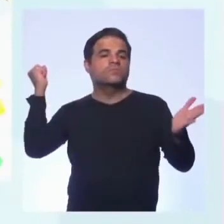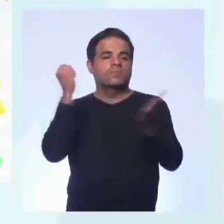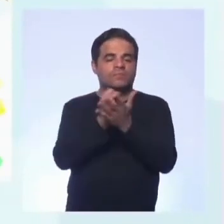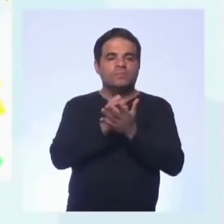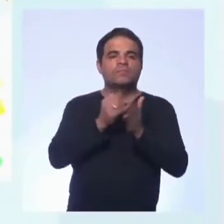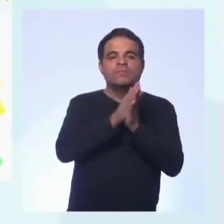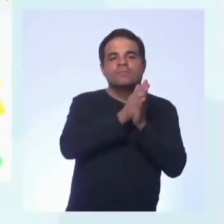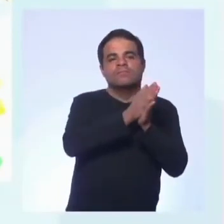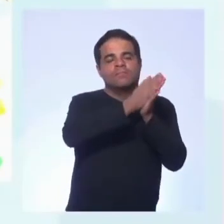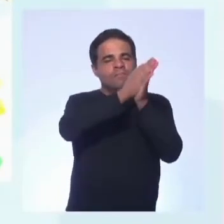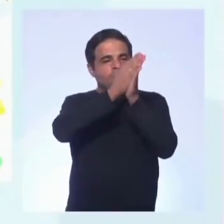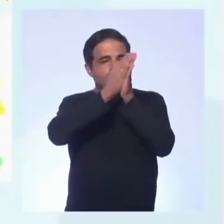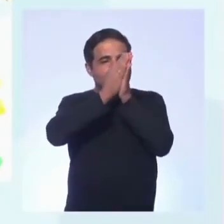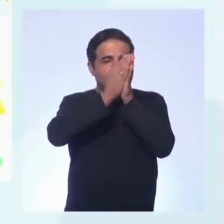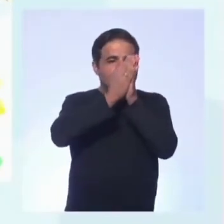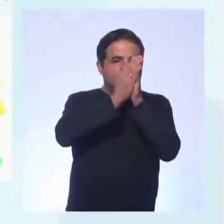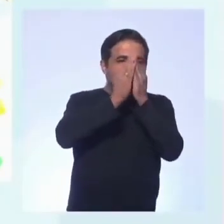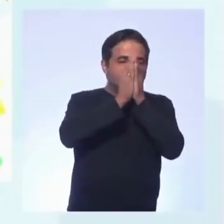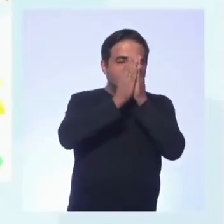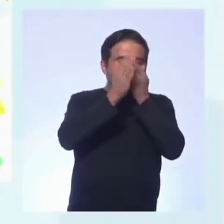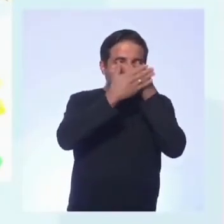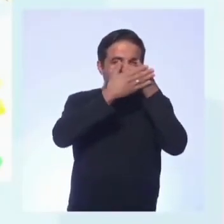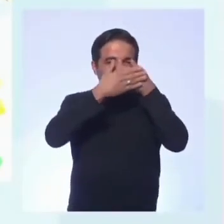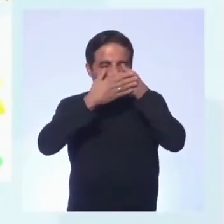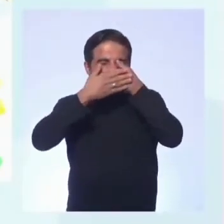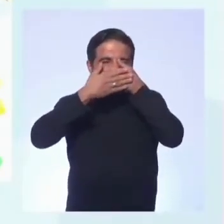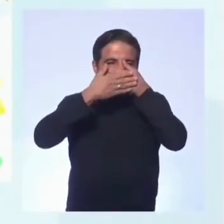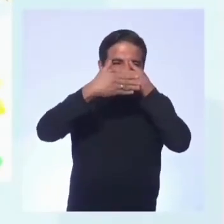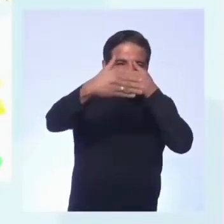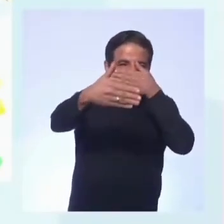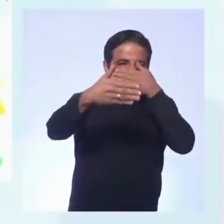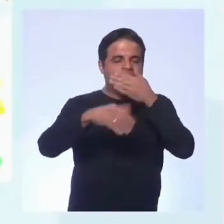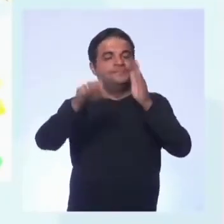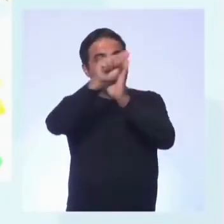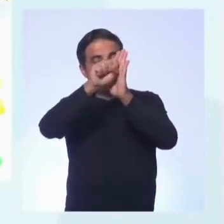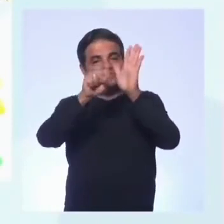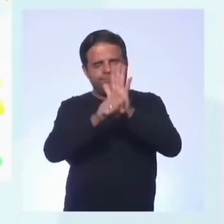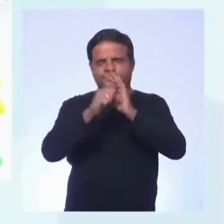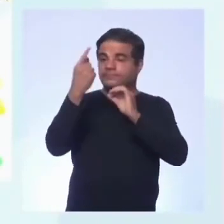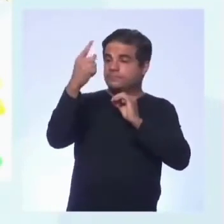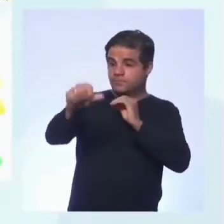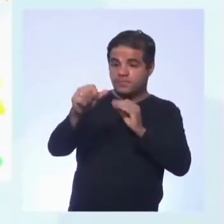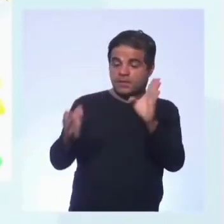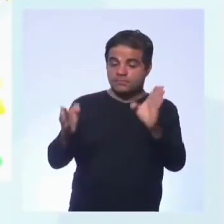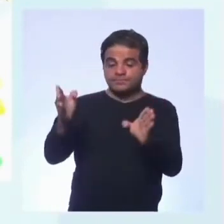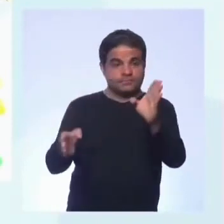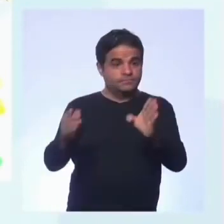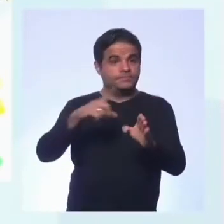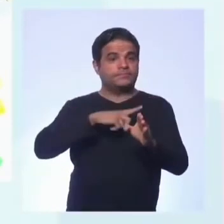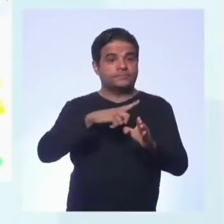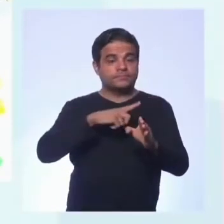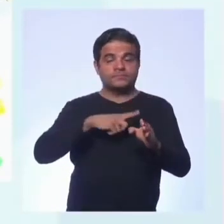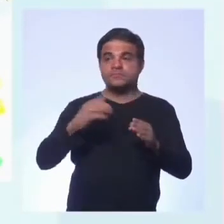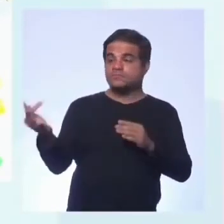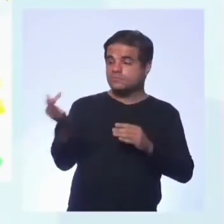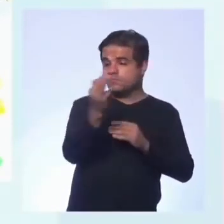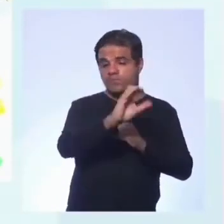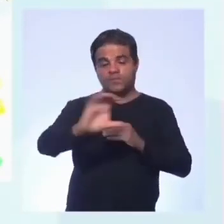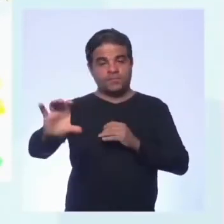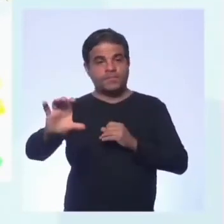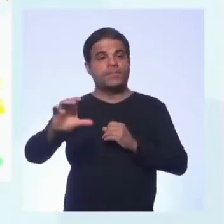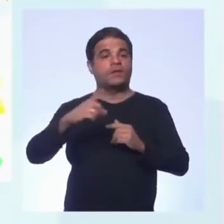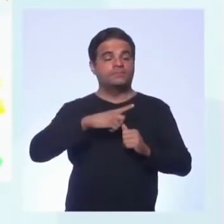colonizações que houve aí no século XIX. Ok? Nesse período nós teremos a